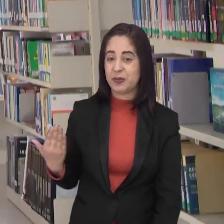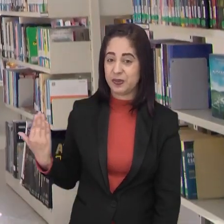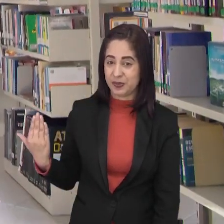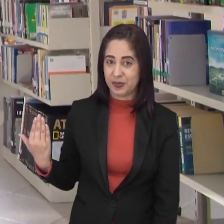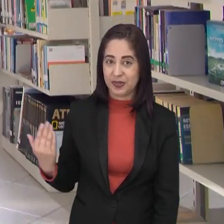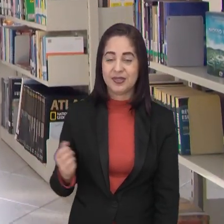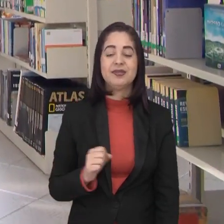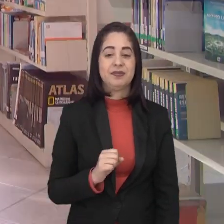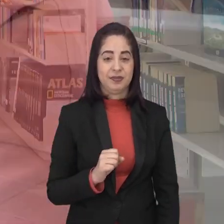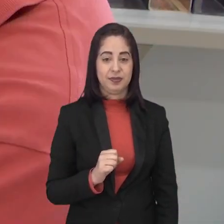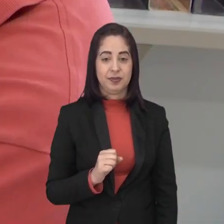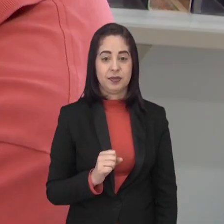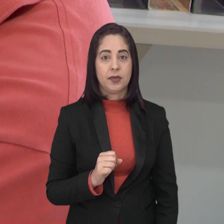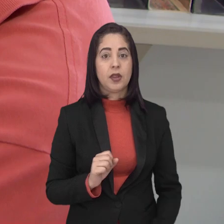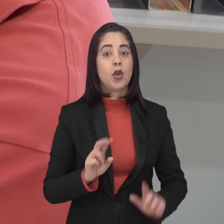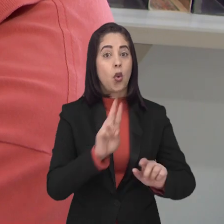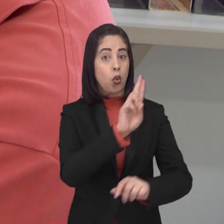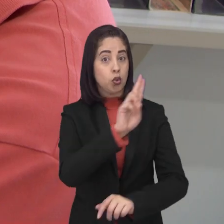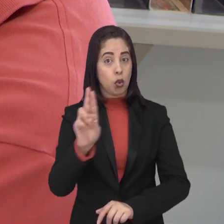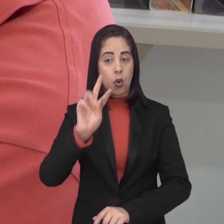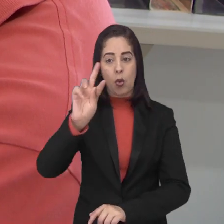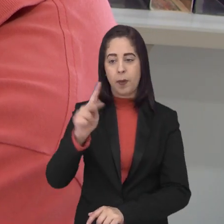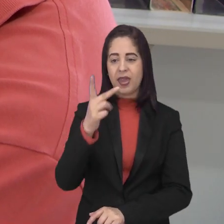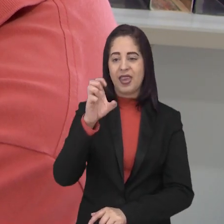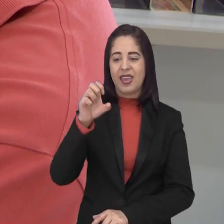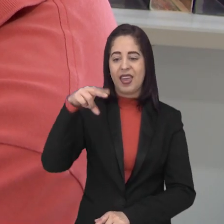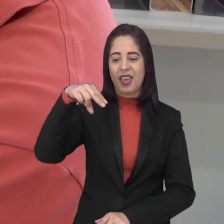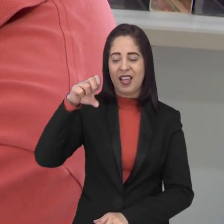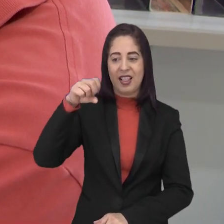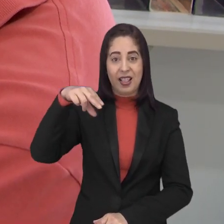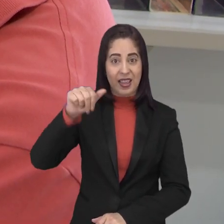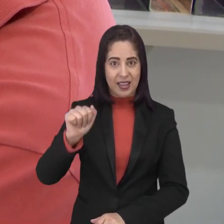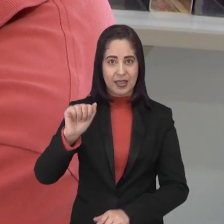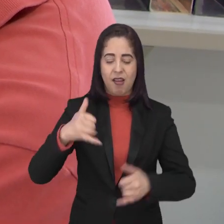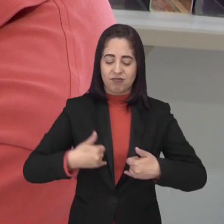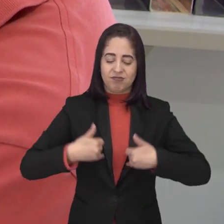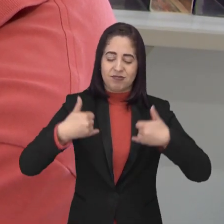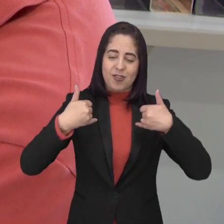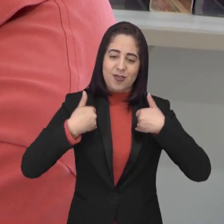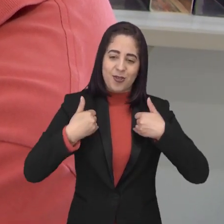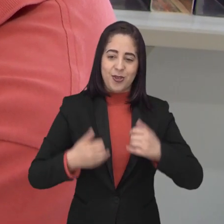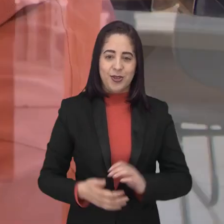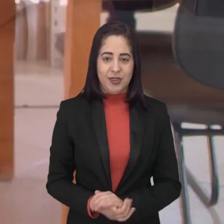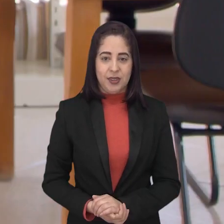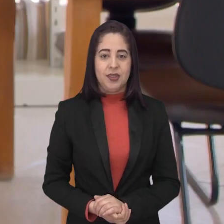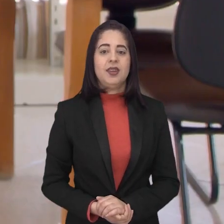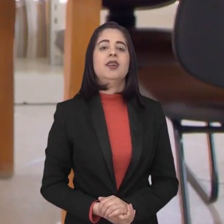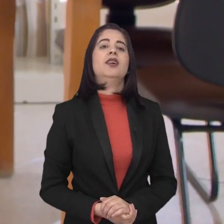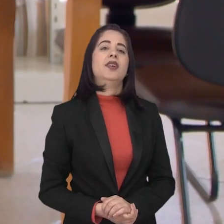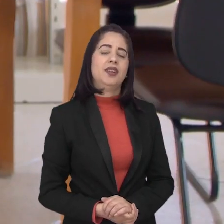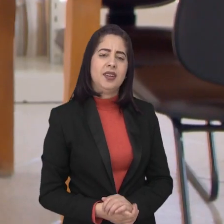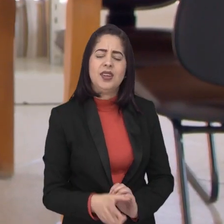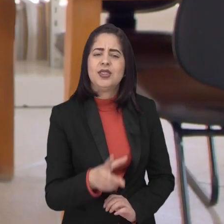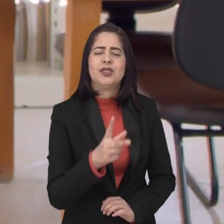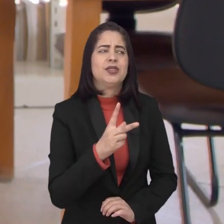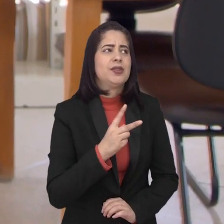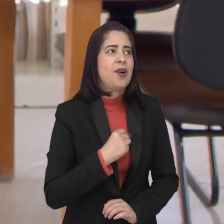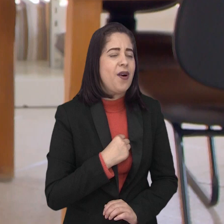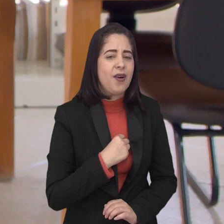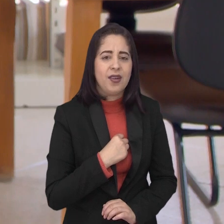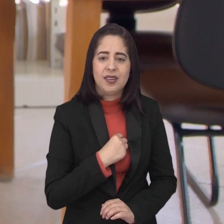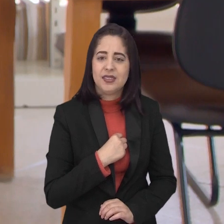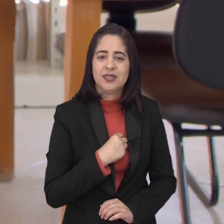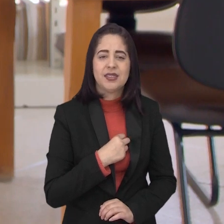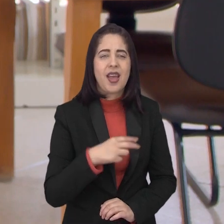a abrigar a biblioteca. O local ter recebido o nome de Helena Molina é motivo de orgulho. Isso daí traz